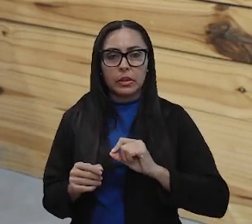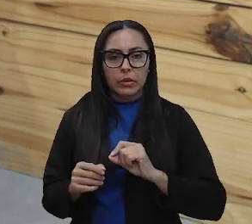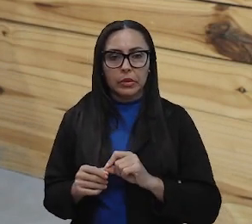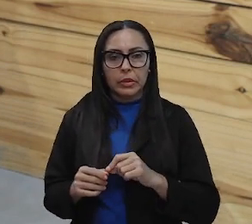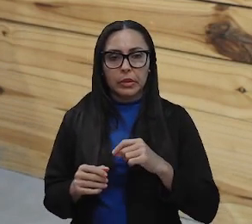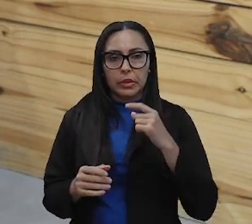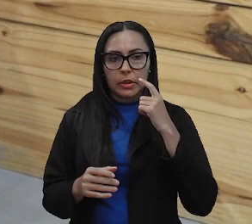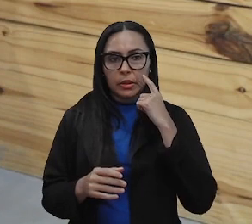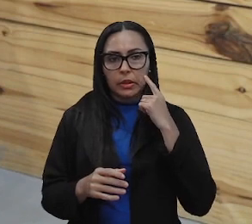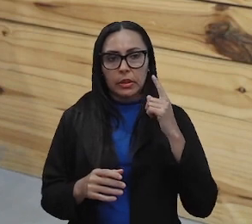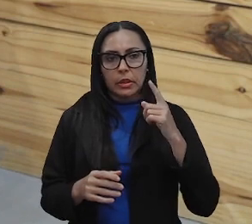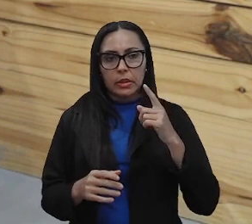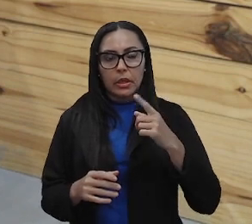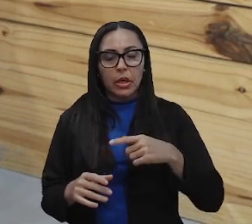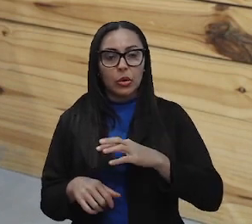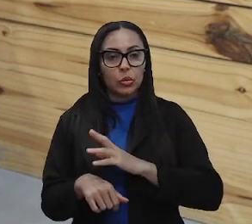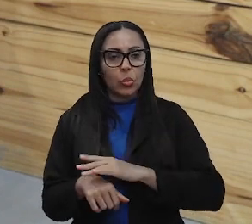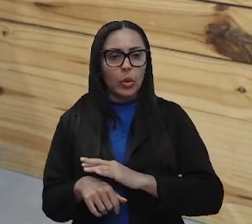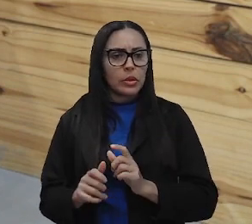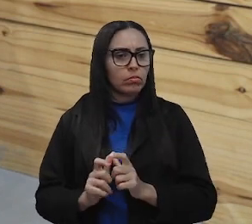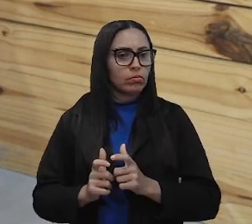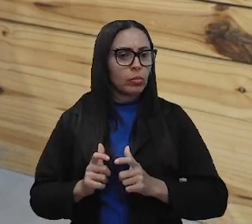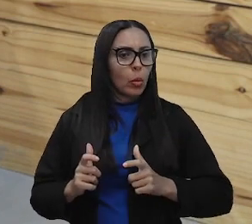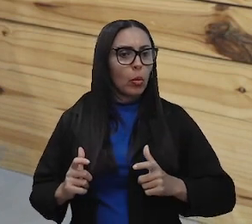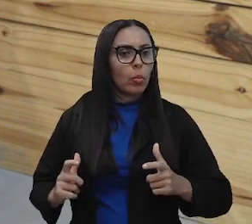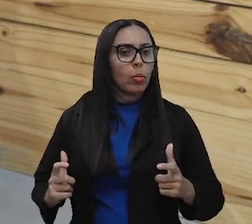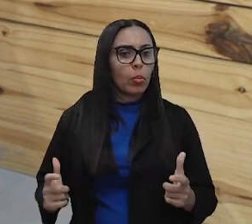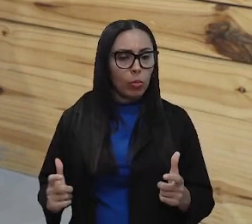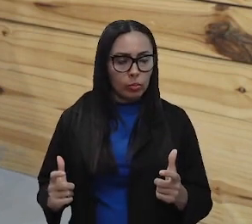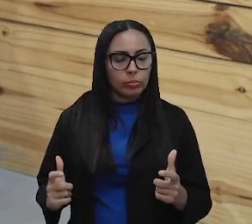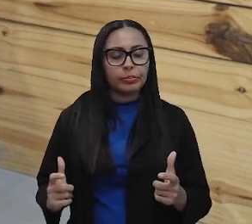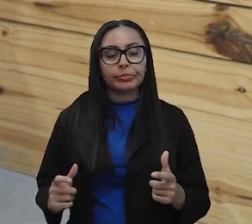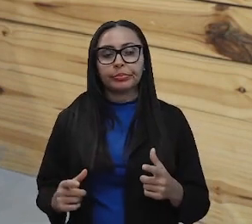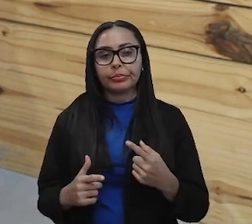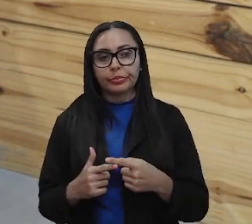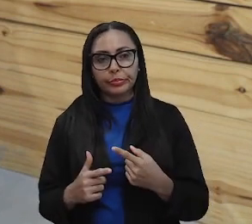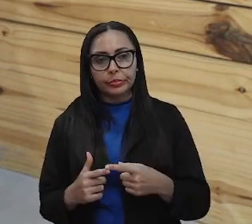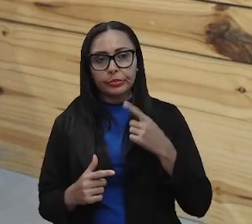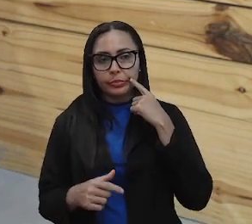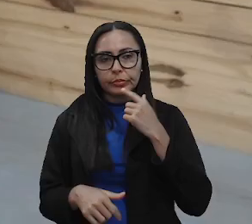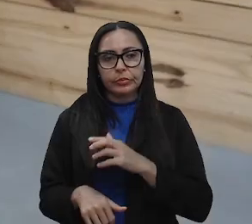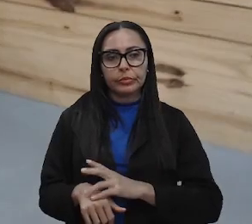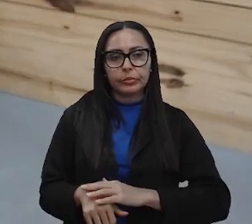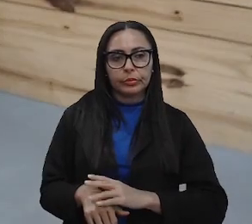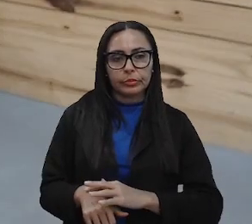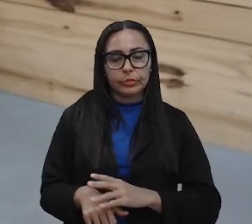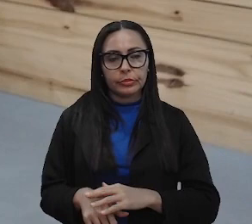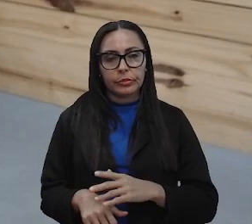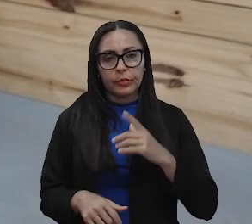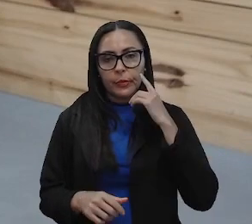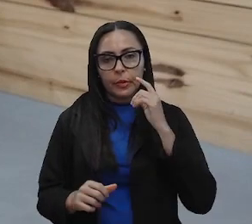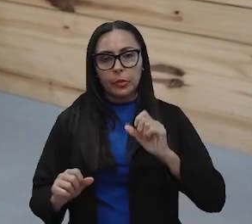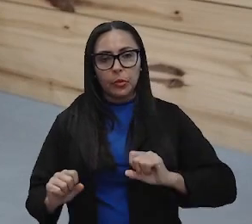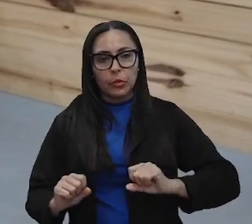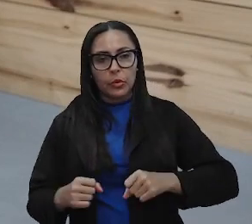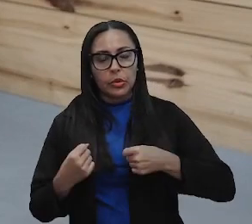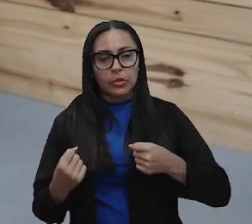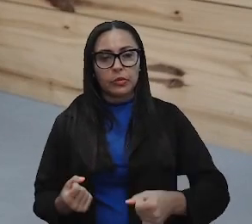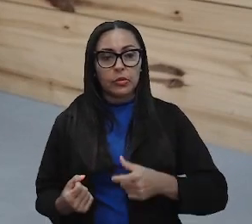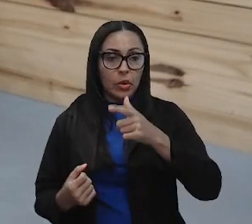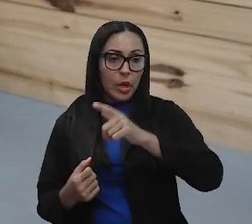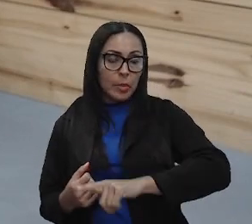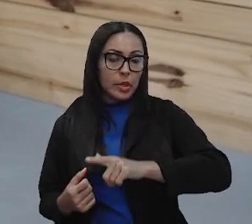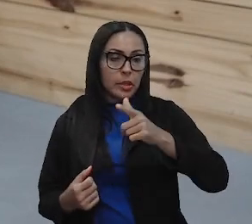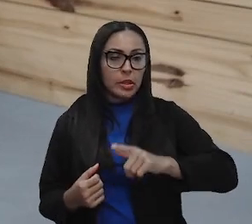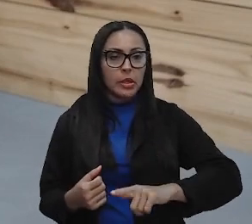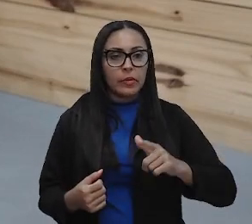que essa doença não se alastre. Certo. Porque uma doença, uma lesão por esforço repetitivo, uma LER ou DORF, ela